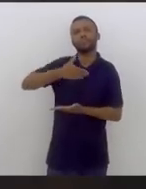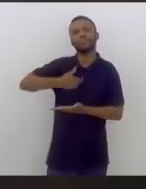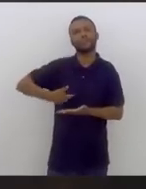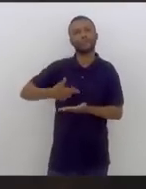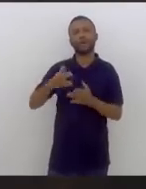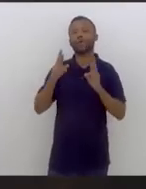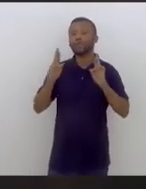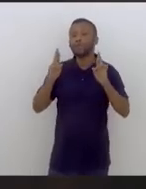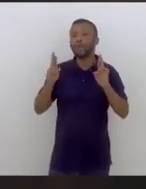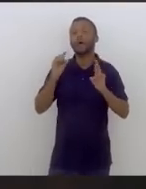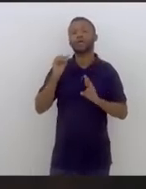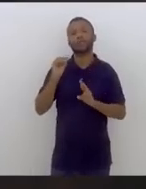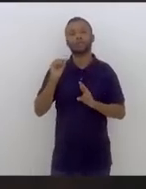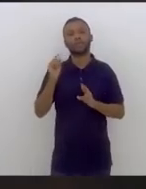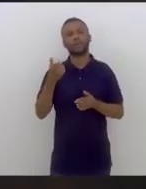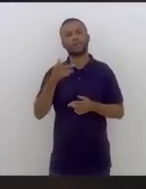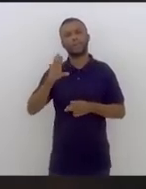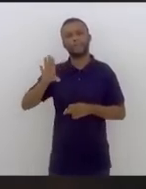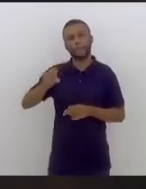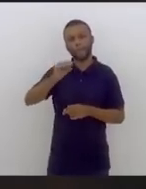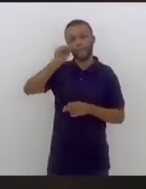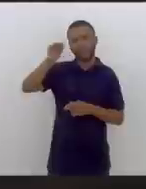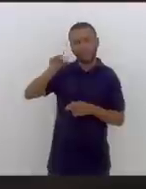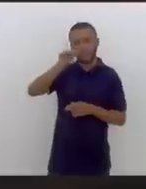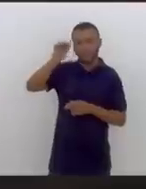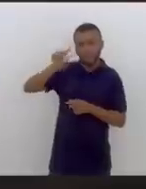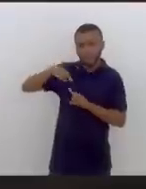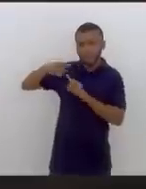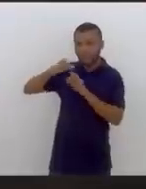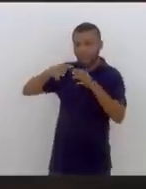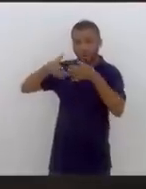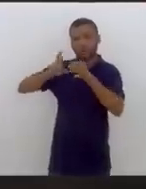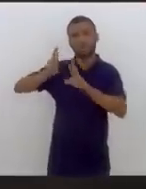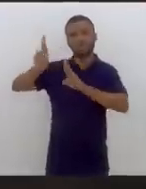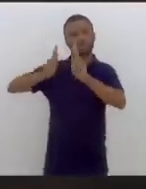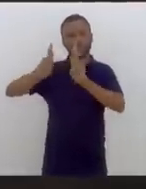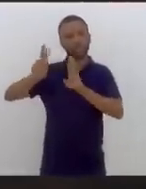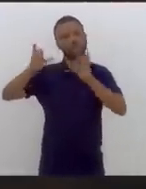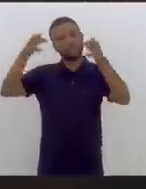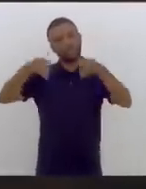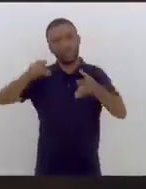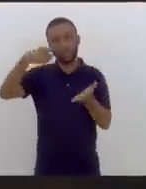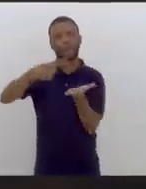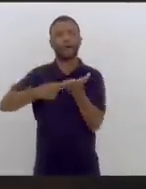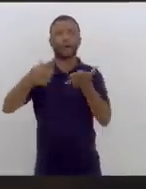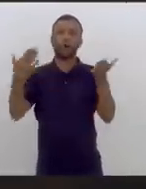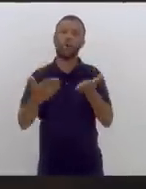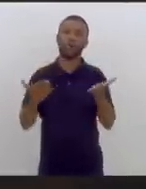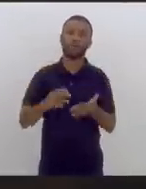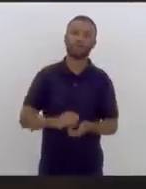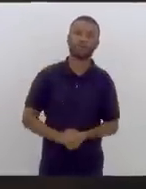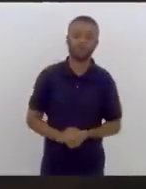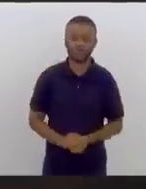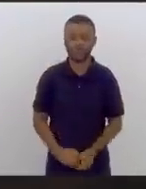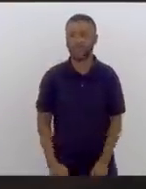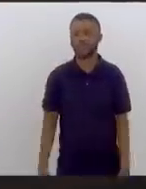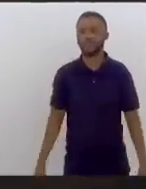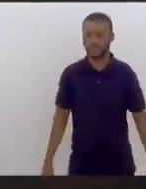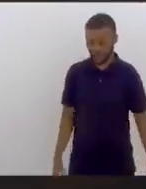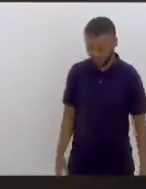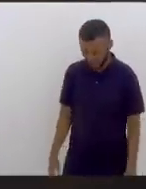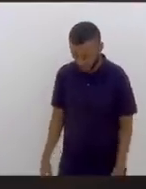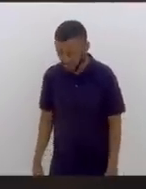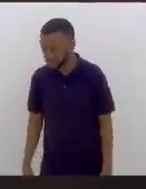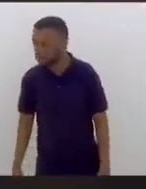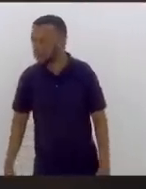que eu espero que essa frente aqui e a comissão possa justamente marcar uma data hoje Marcelo que possa marcar uma